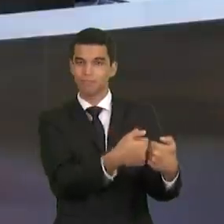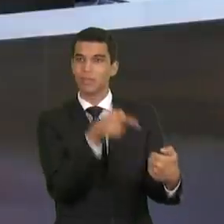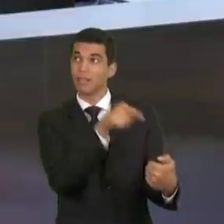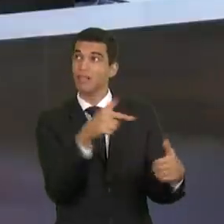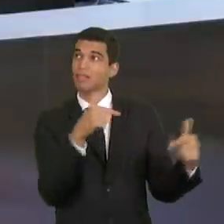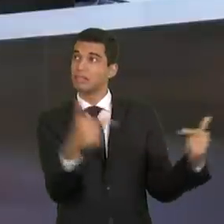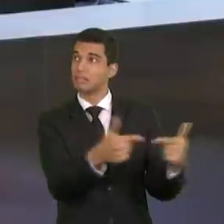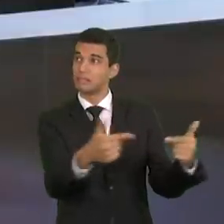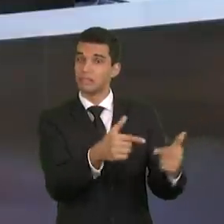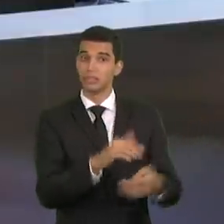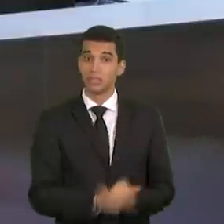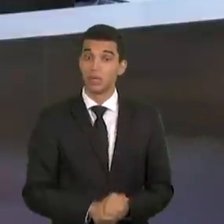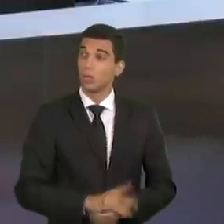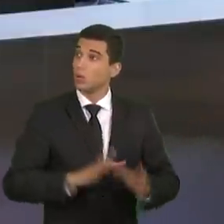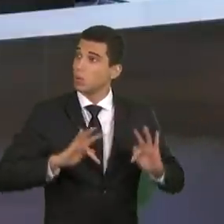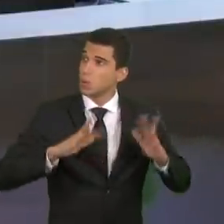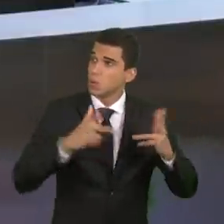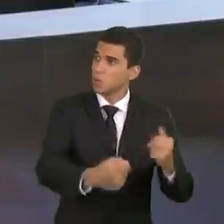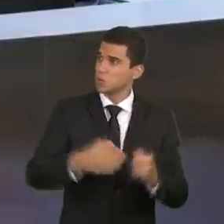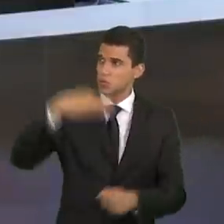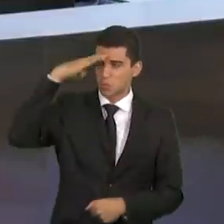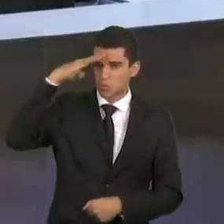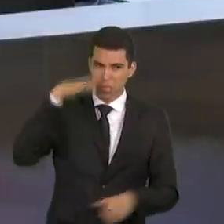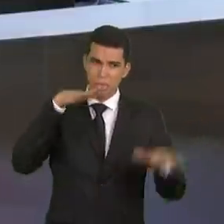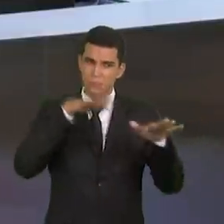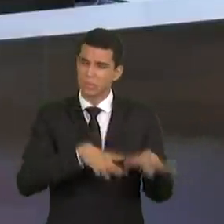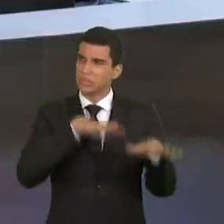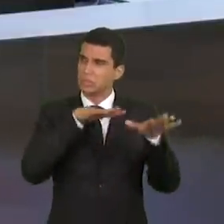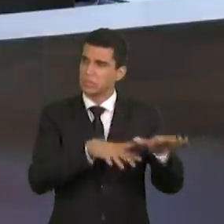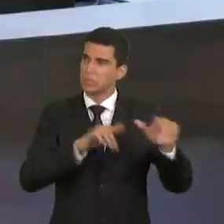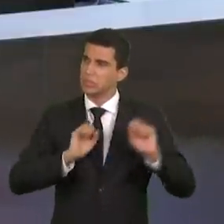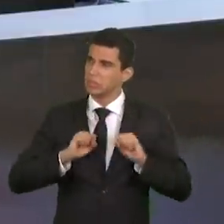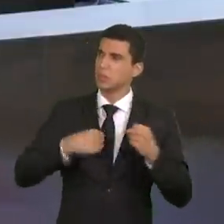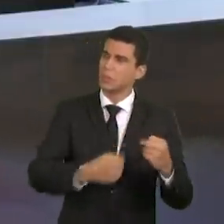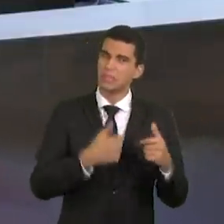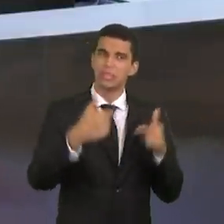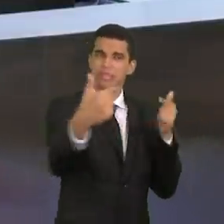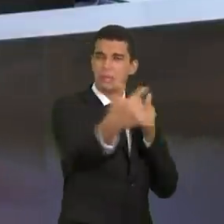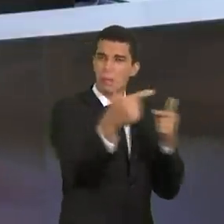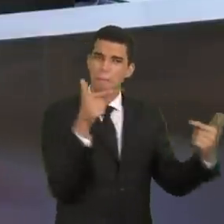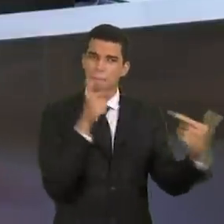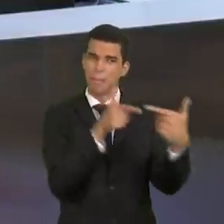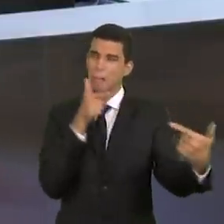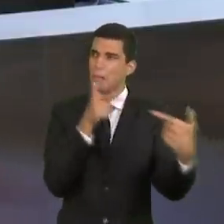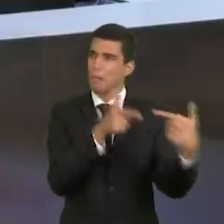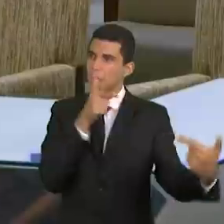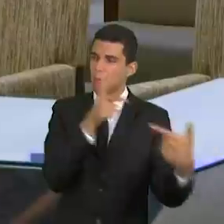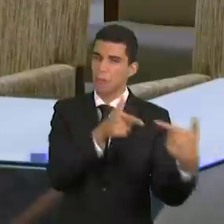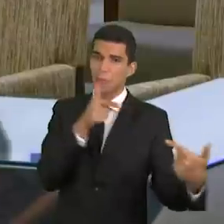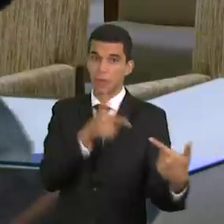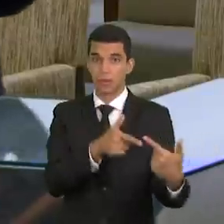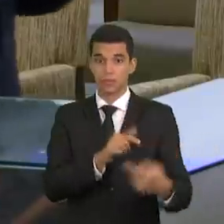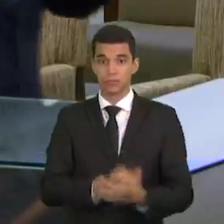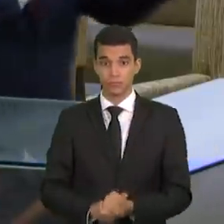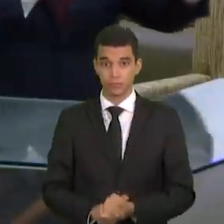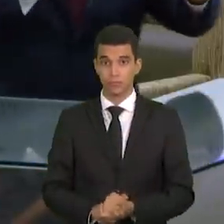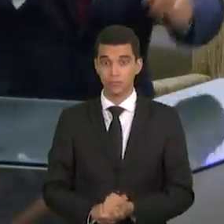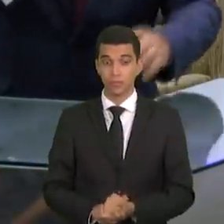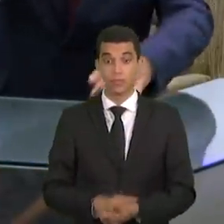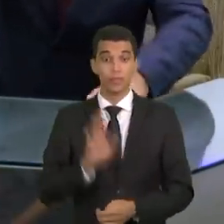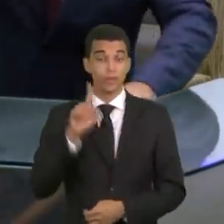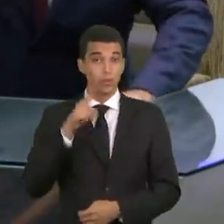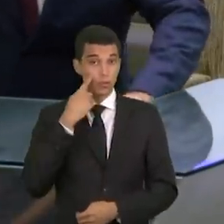A nação está lá, Israel e Judá. Inclusive, Urias não era judeu, Urias